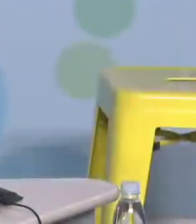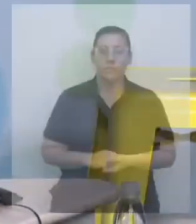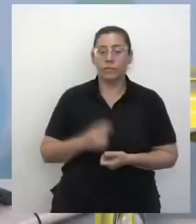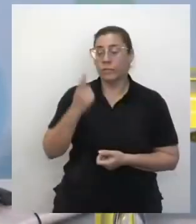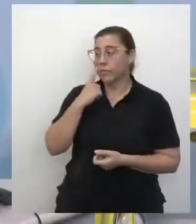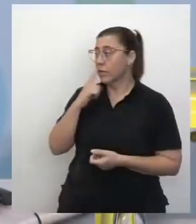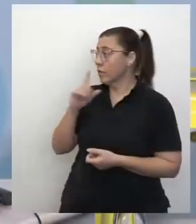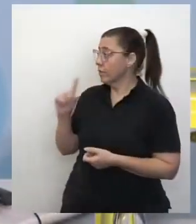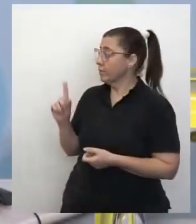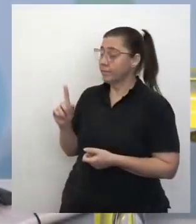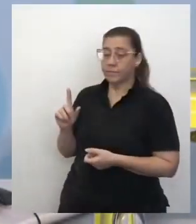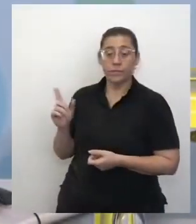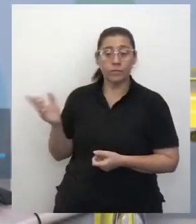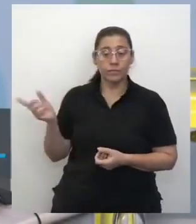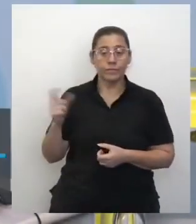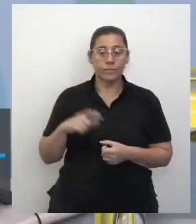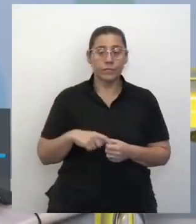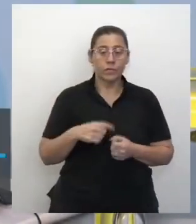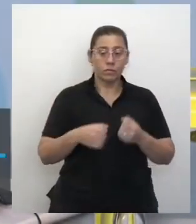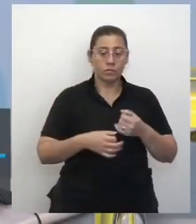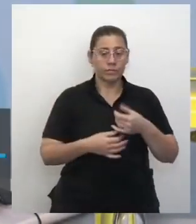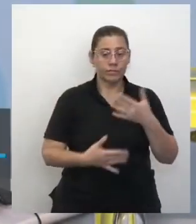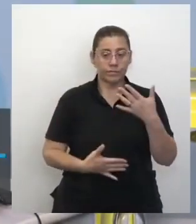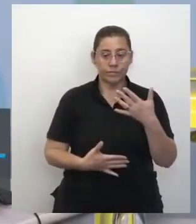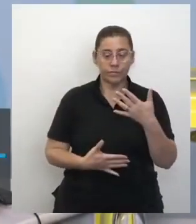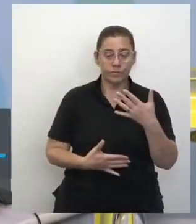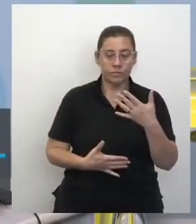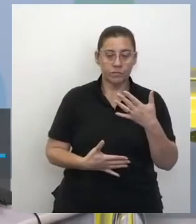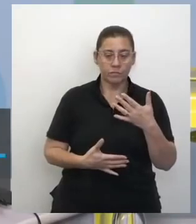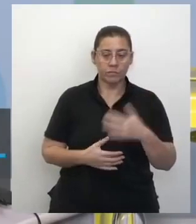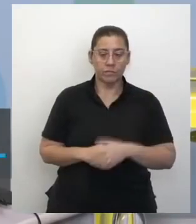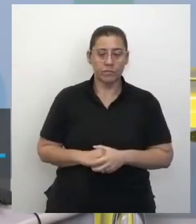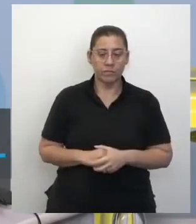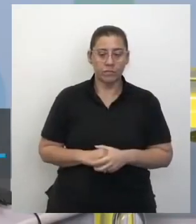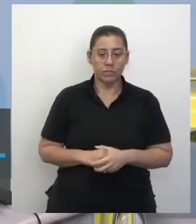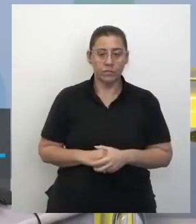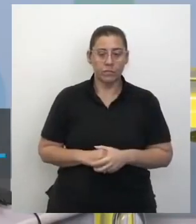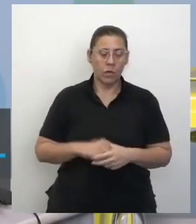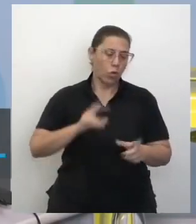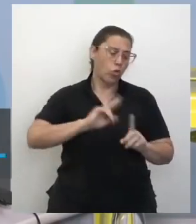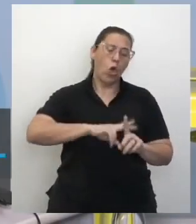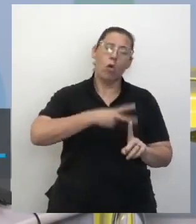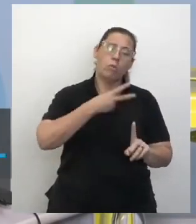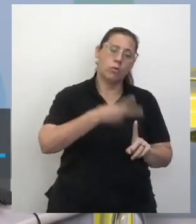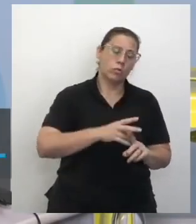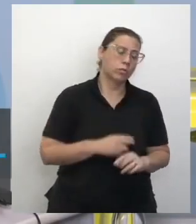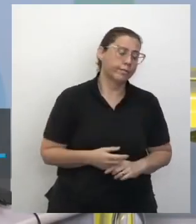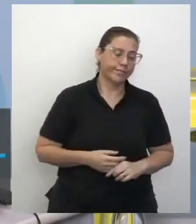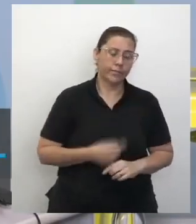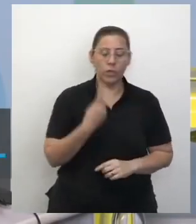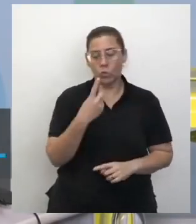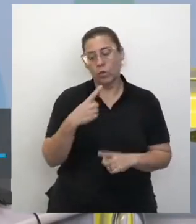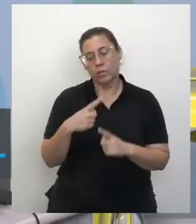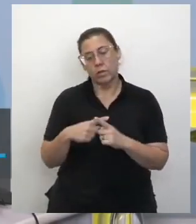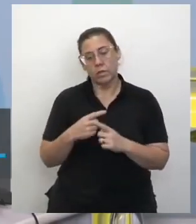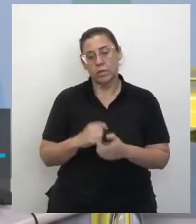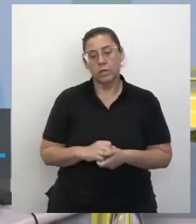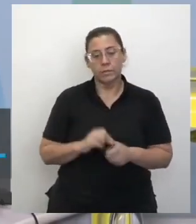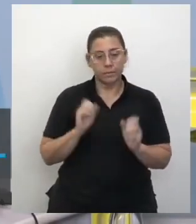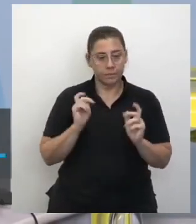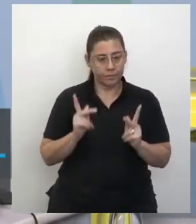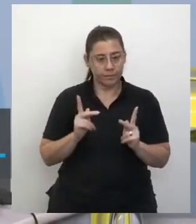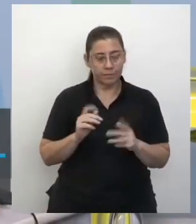Olá, retornamos aqui com as interações. Ó, o pessoal mandando super bem aqui, dizendo que é o dobro, duas vezes, tá bom?